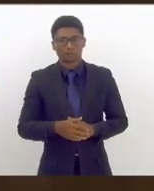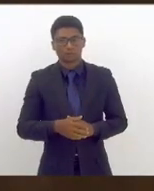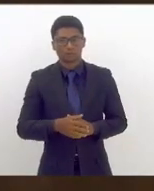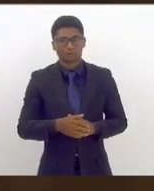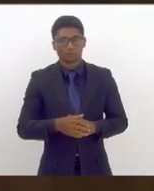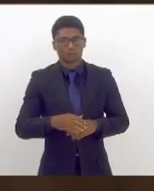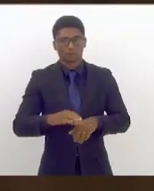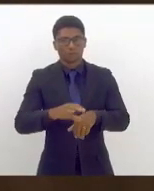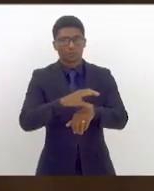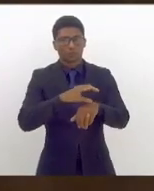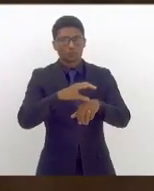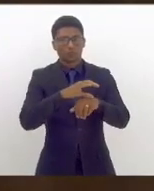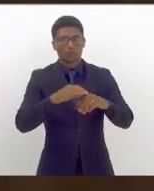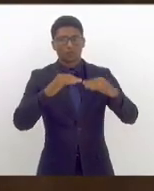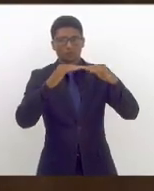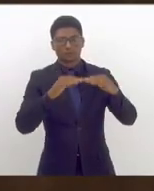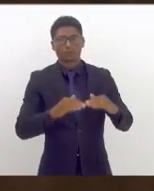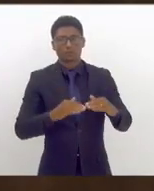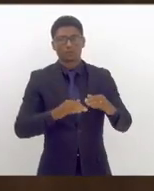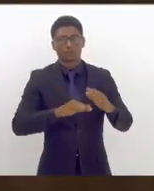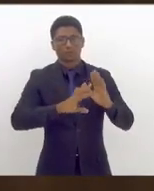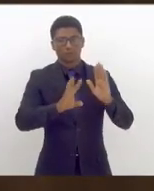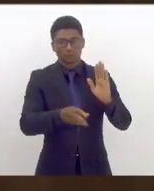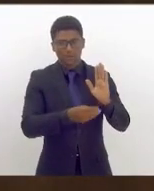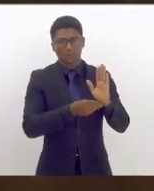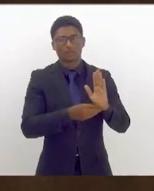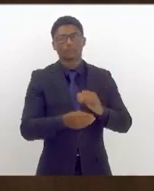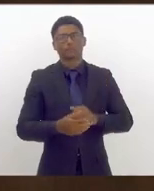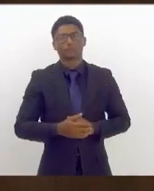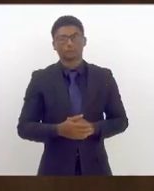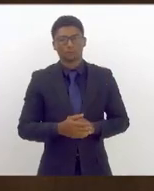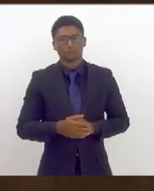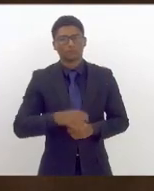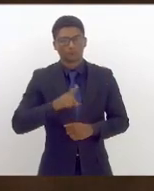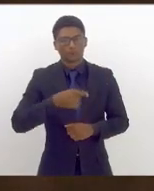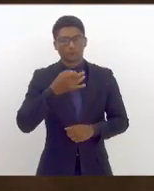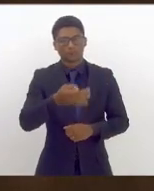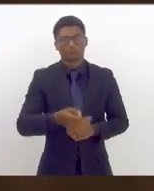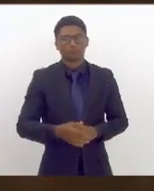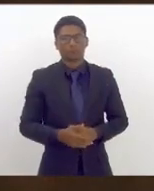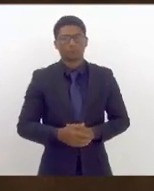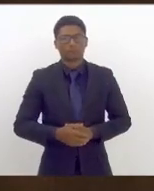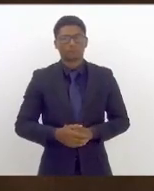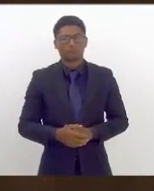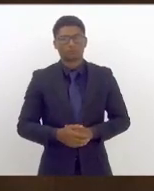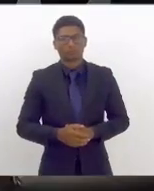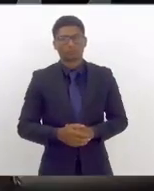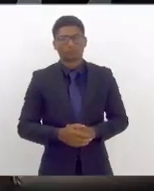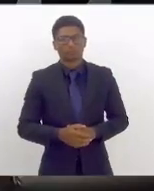constitucionalidade com emenda é o parecer presidente